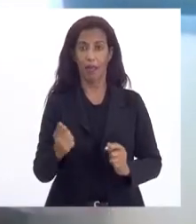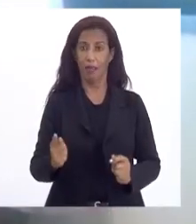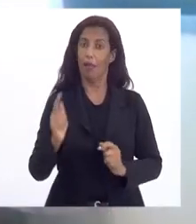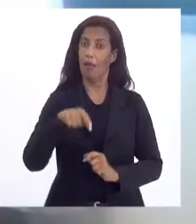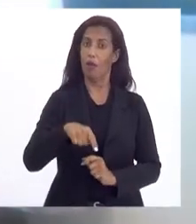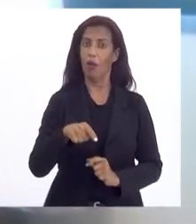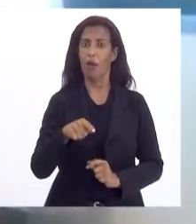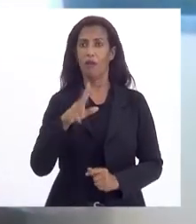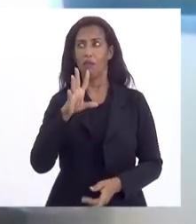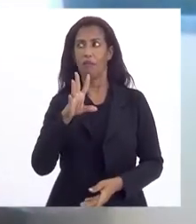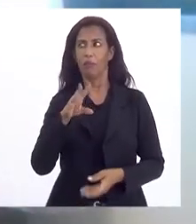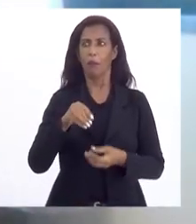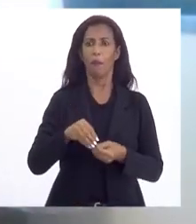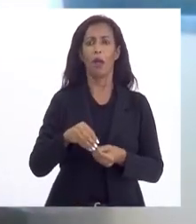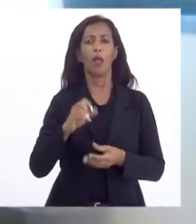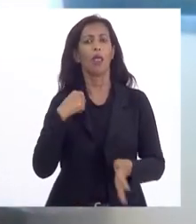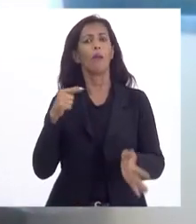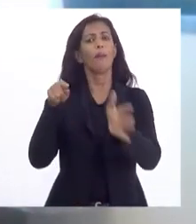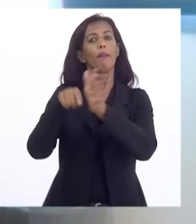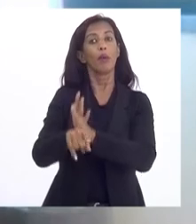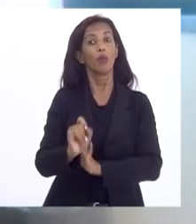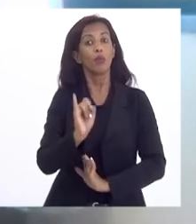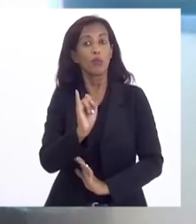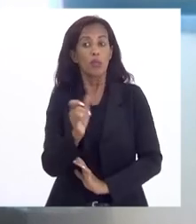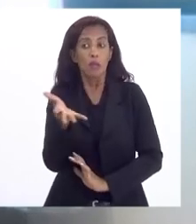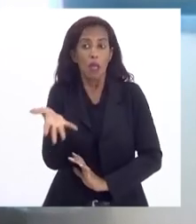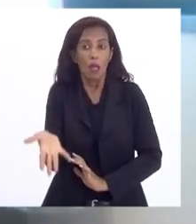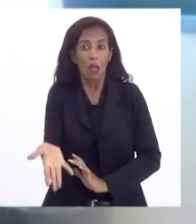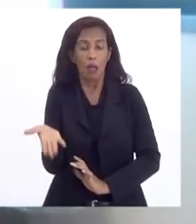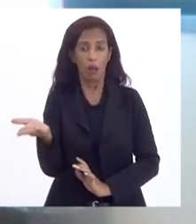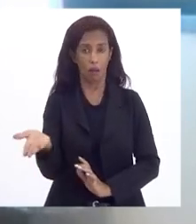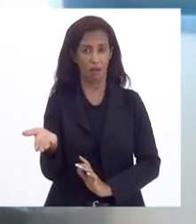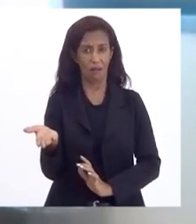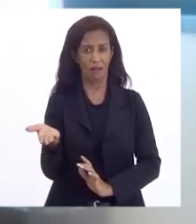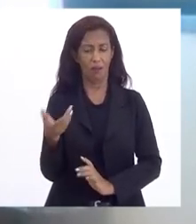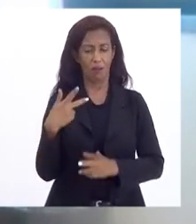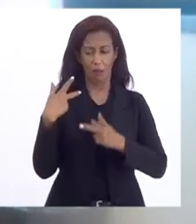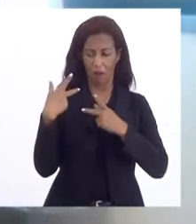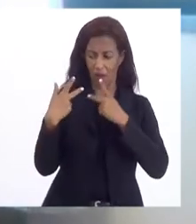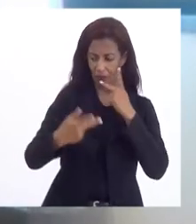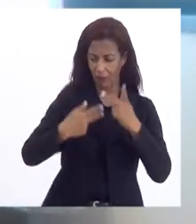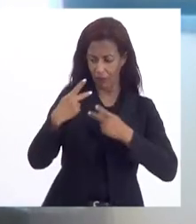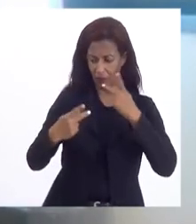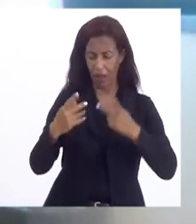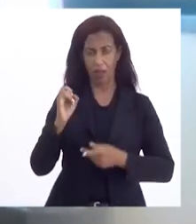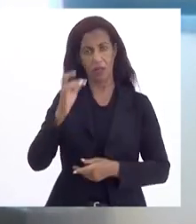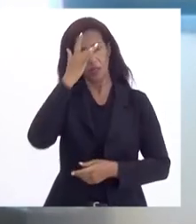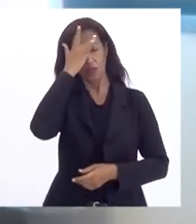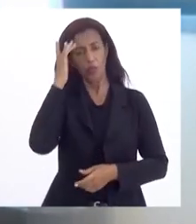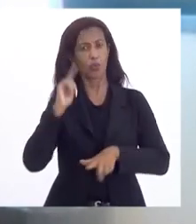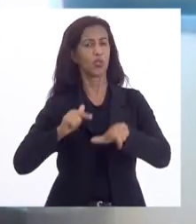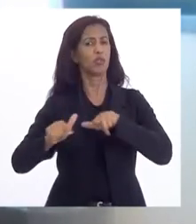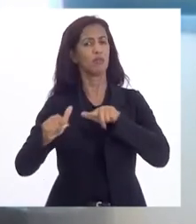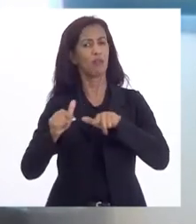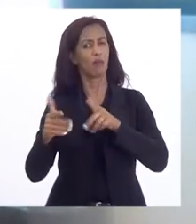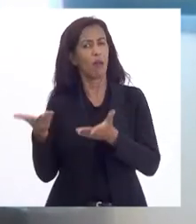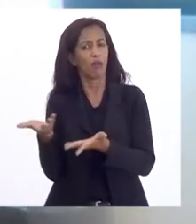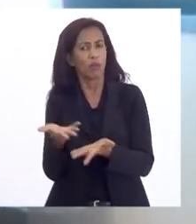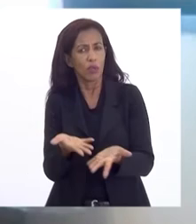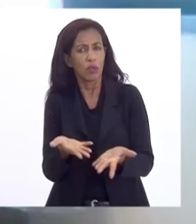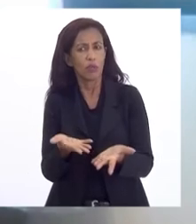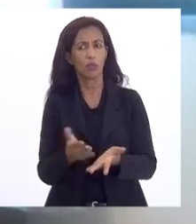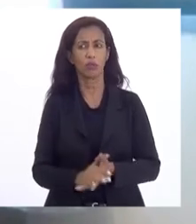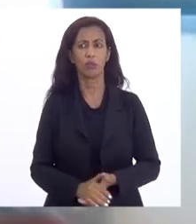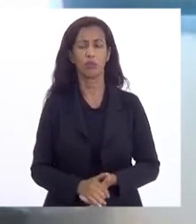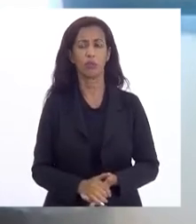questão complexa. Eu pergunto se essa é uma reivindicação, e se as pessoas que trabalham com isso,